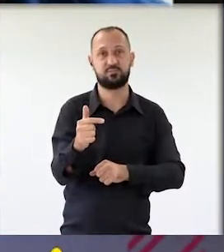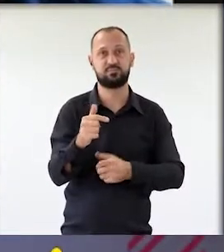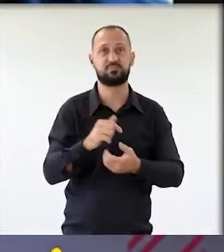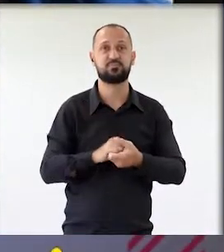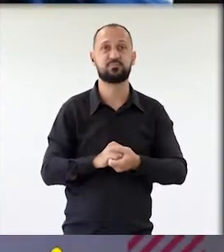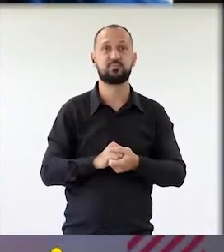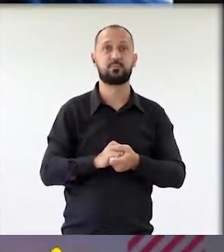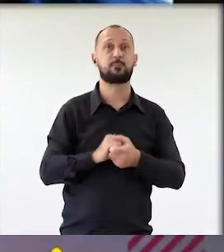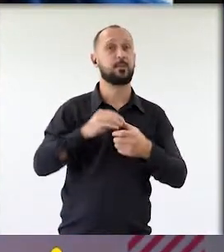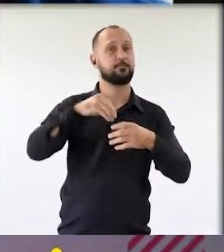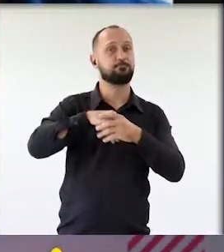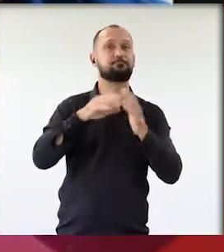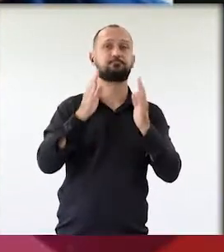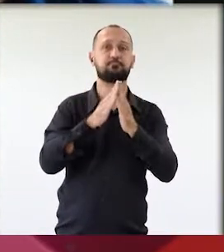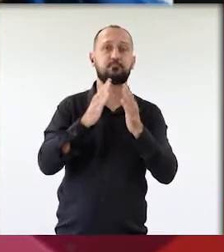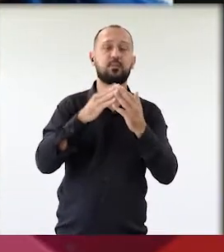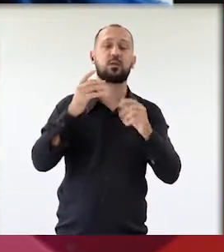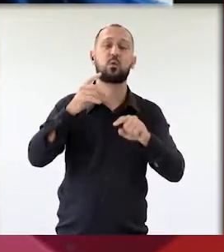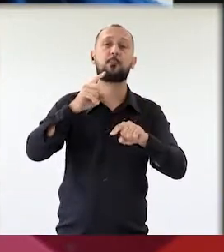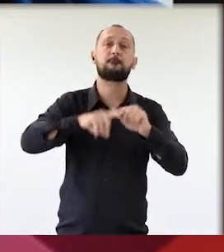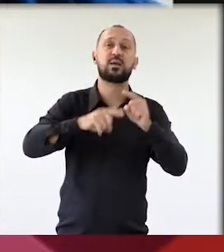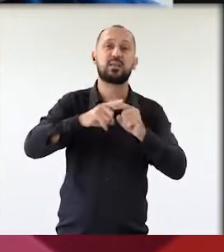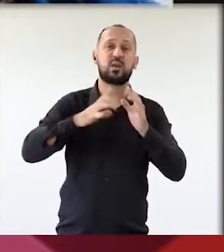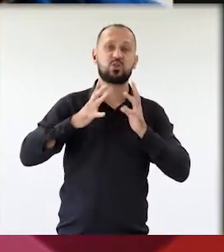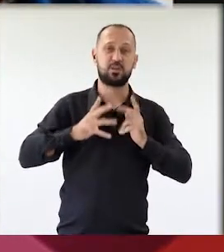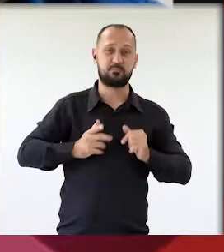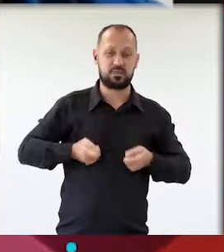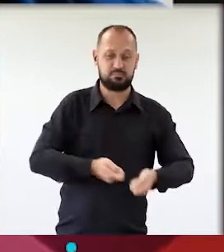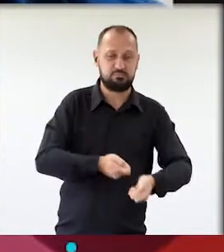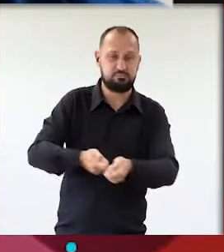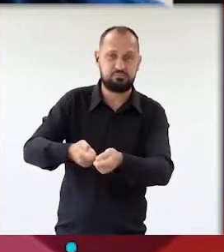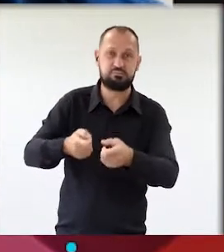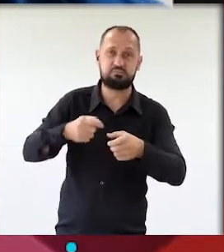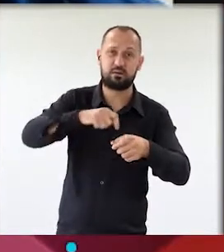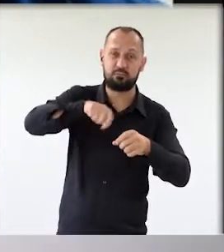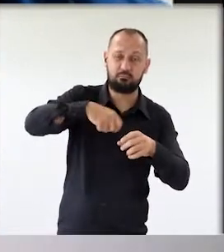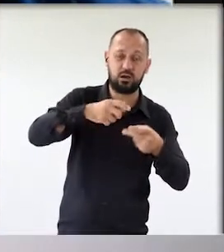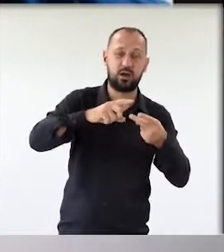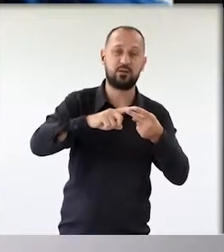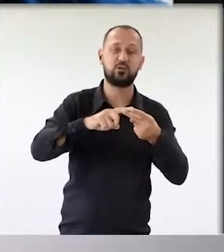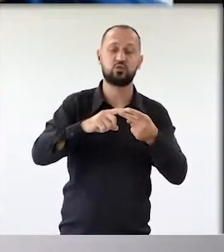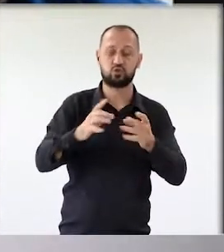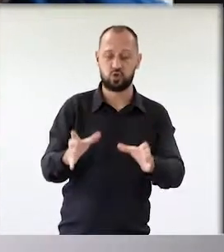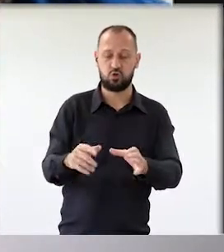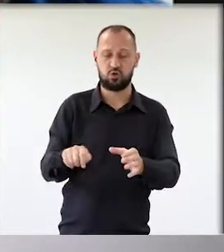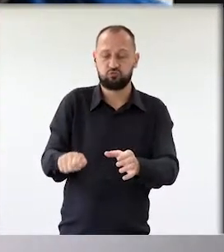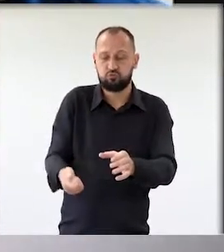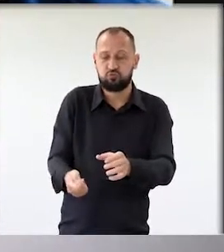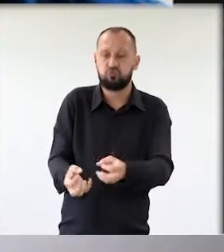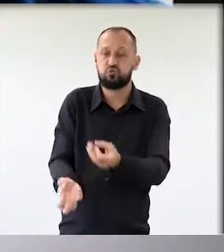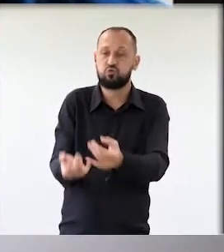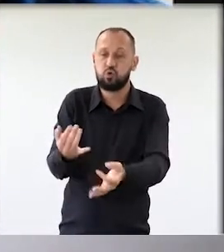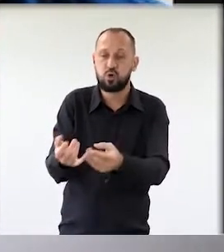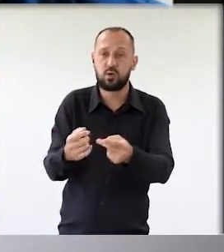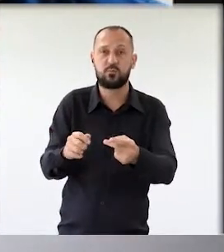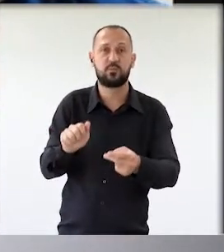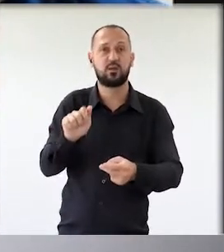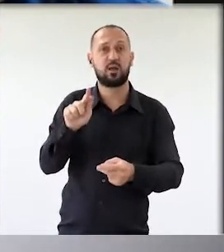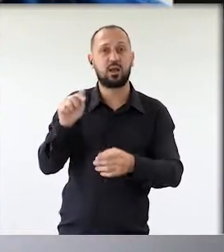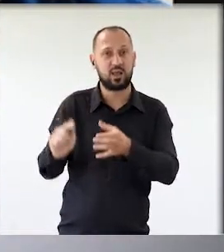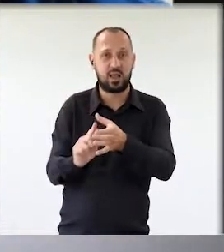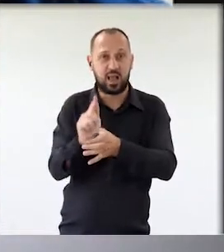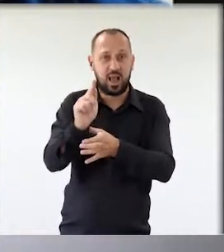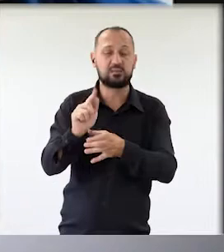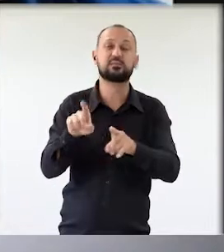risco. Então, acidentes domésticos envolvendo produtos de limpeza, envolvendo fogão, envolvendo